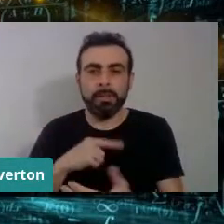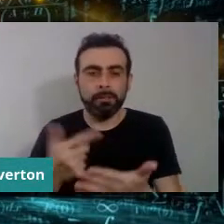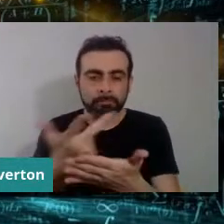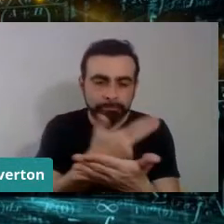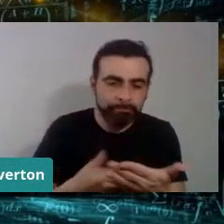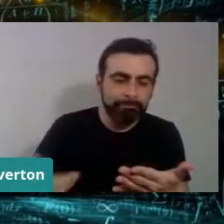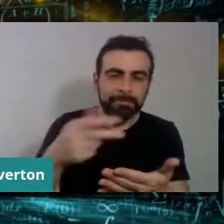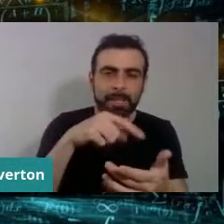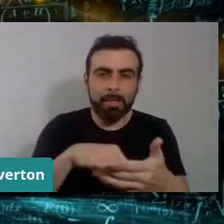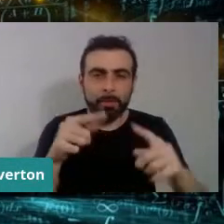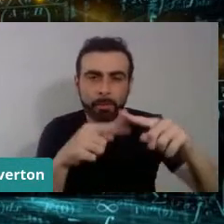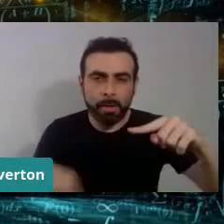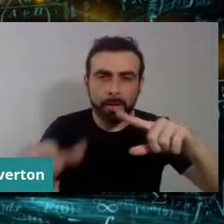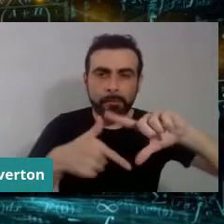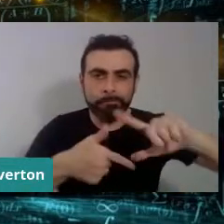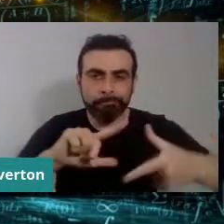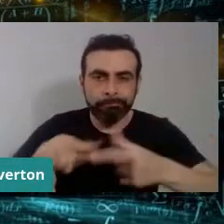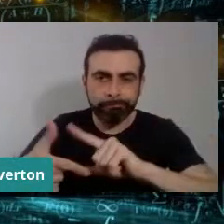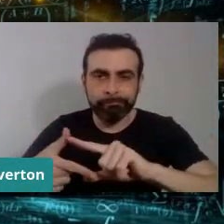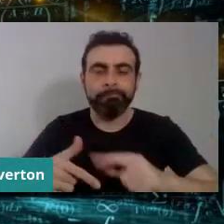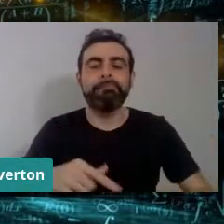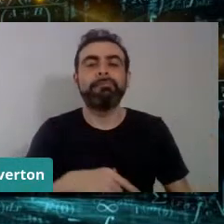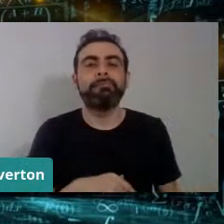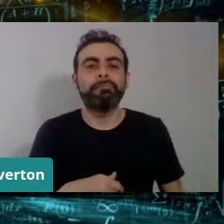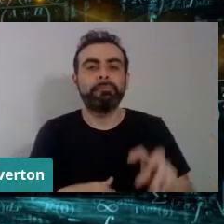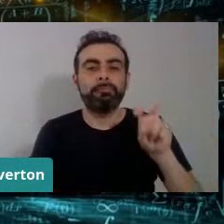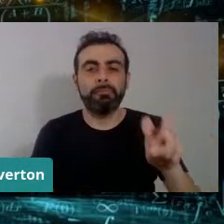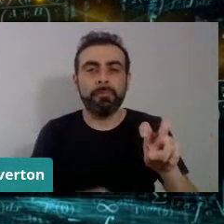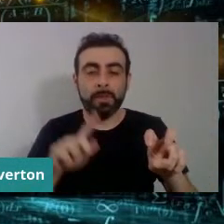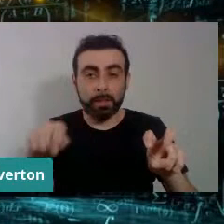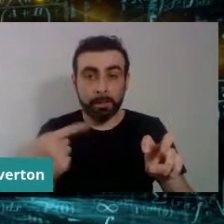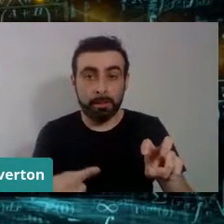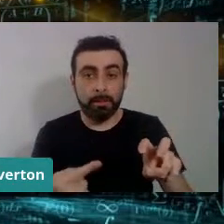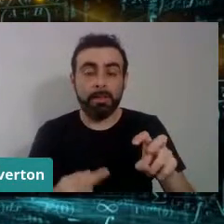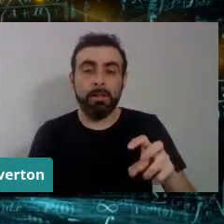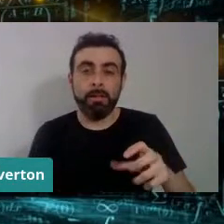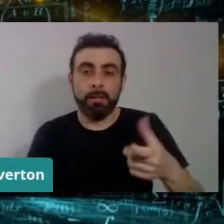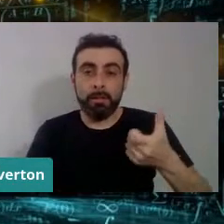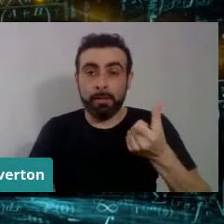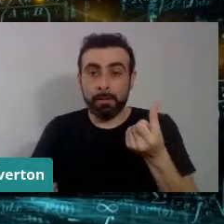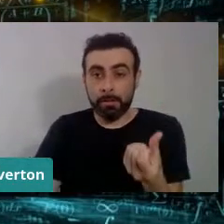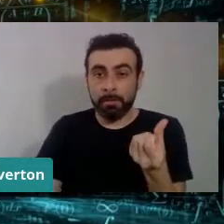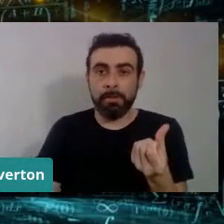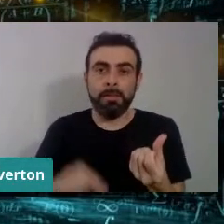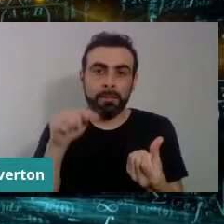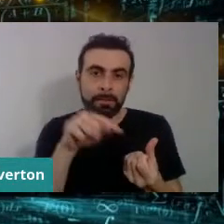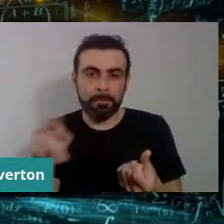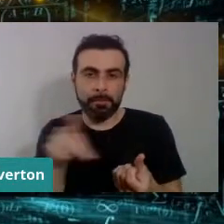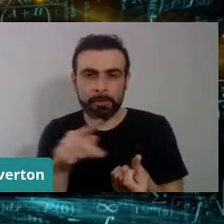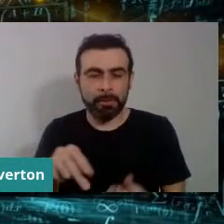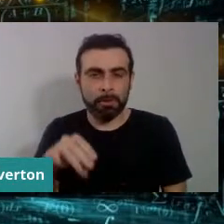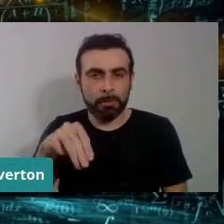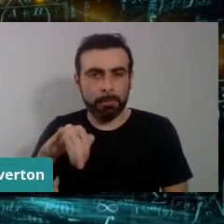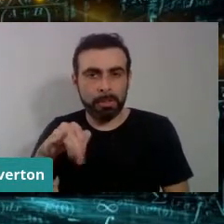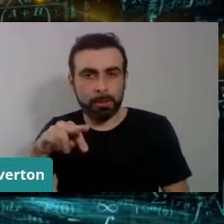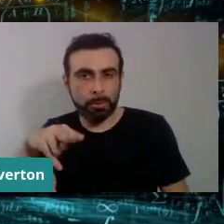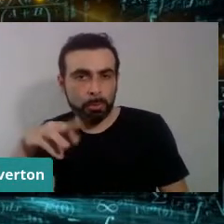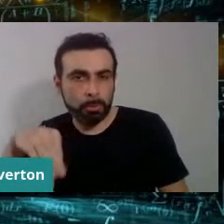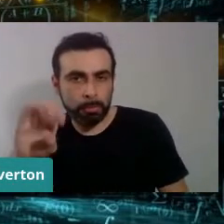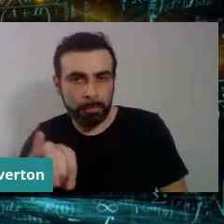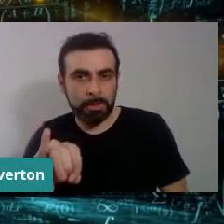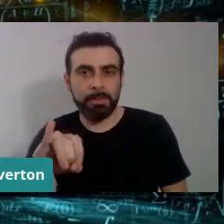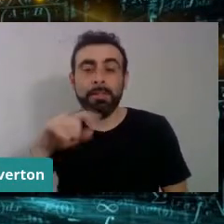geométrico. Me lembro do professor Mitu Minami, dando aulas também de